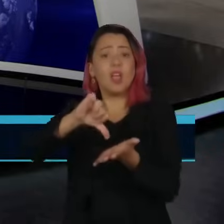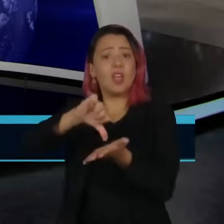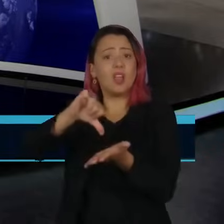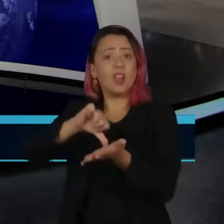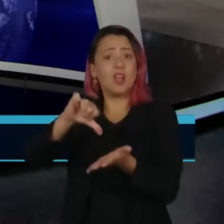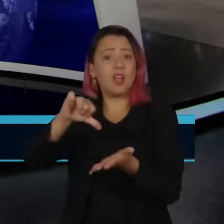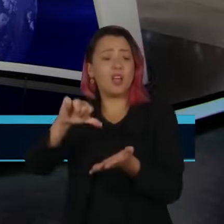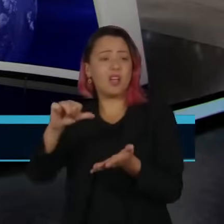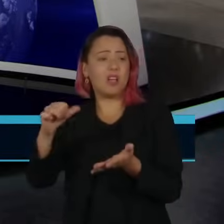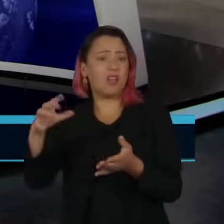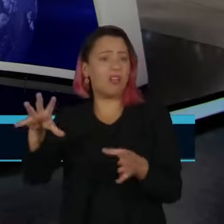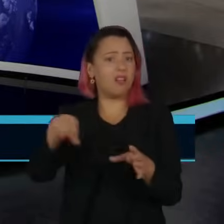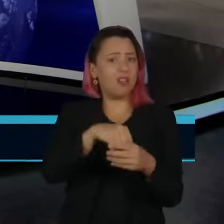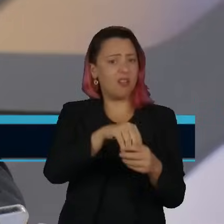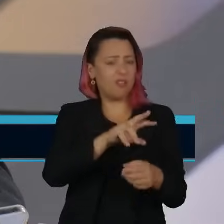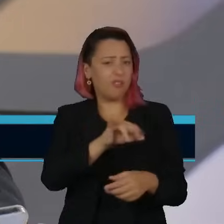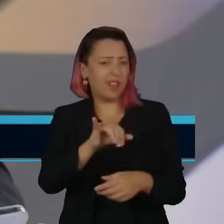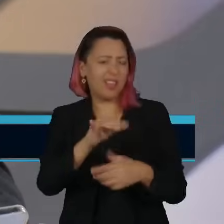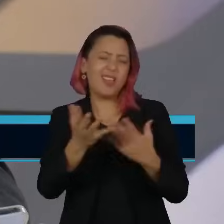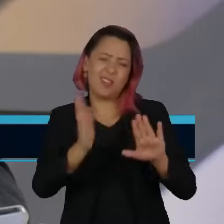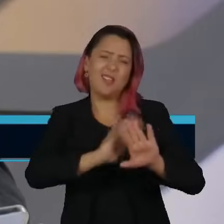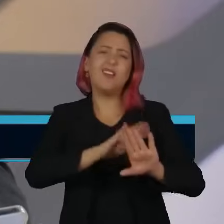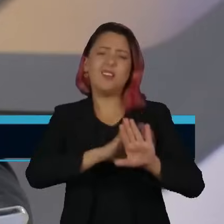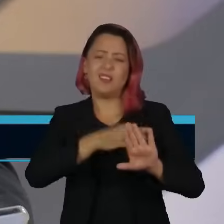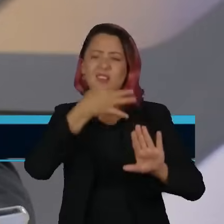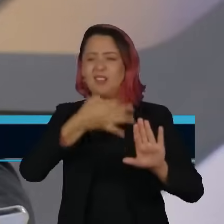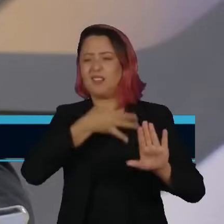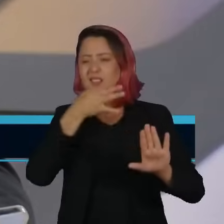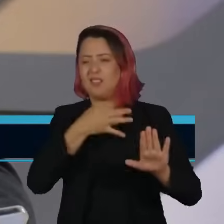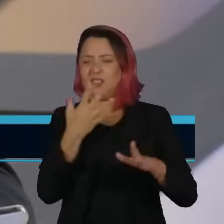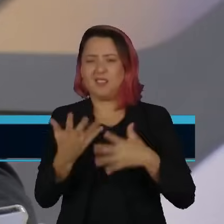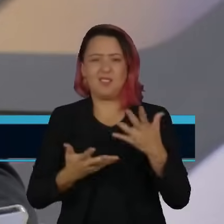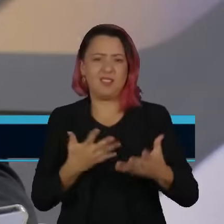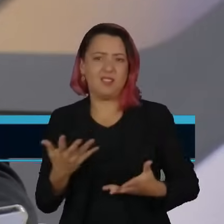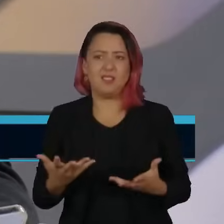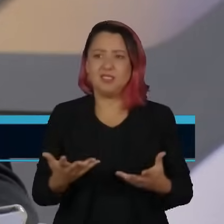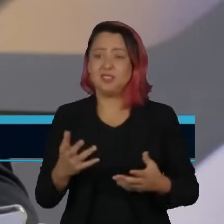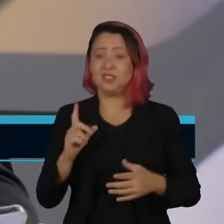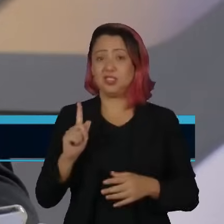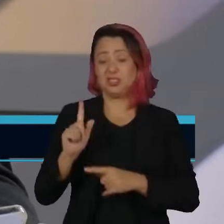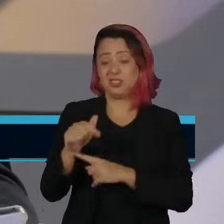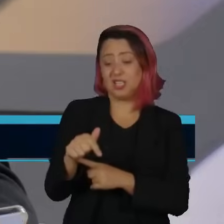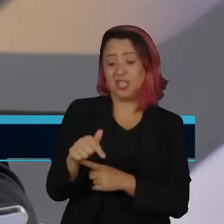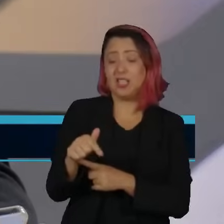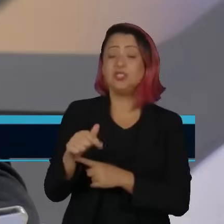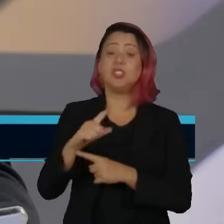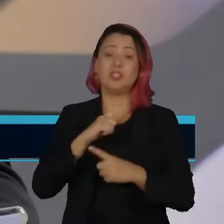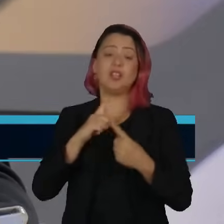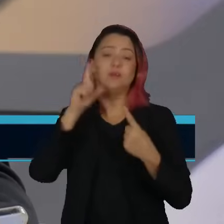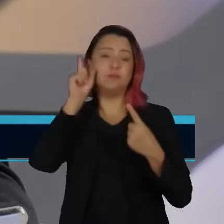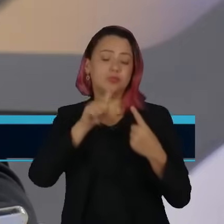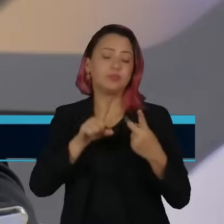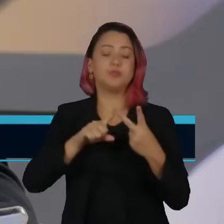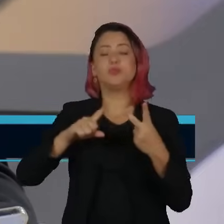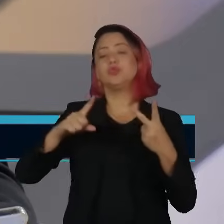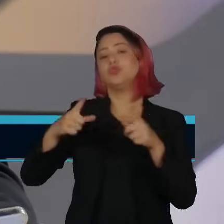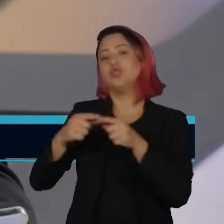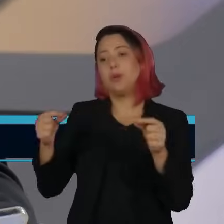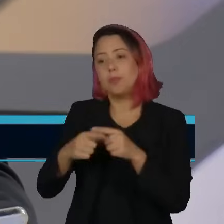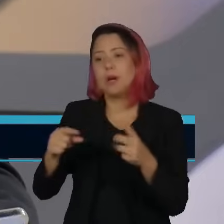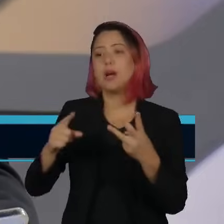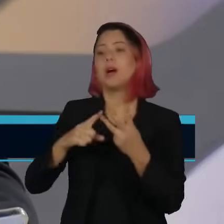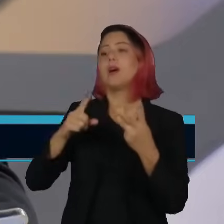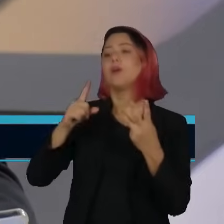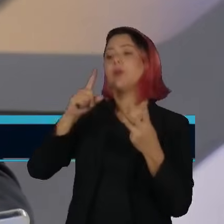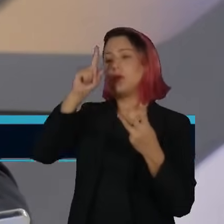para o BRICS? Então, é uma questão ideológica, o BRICS foi criado para se contrapor ao G7, G7 tem Estados Unidos, Japão, Alemanha, Reino Unido,